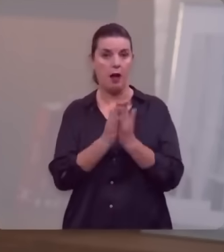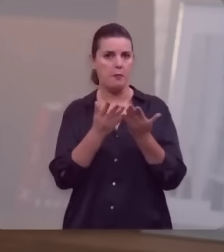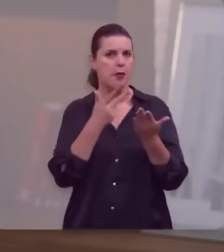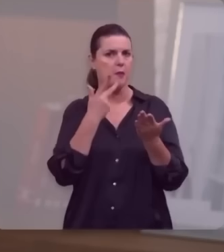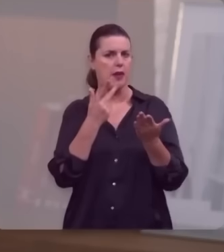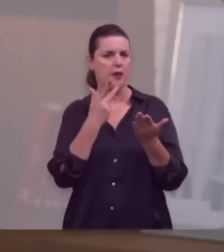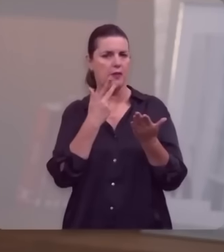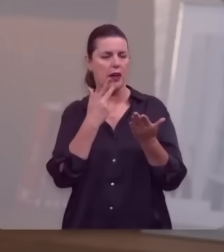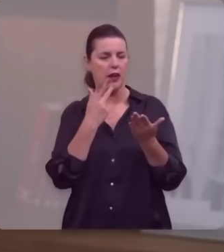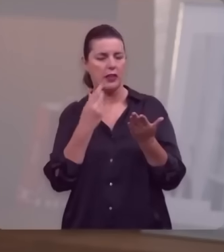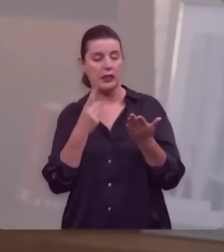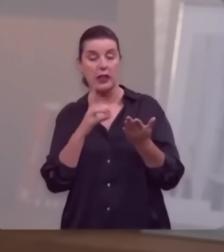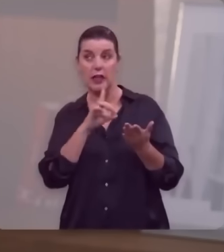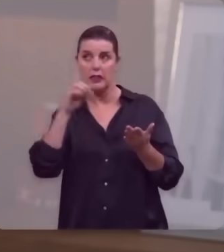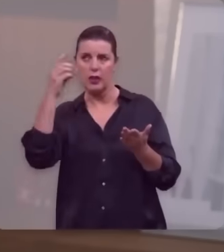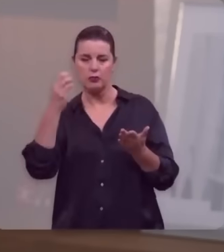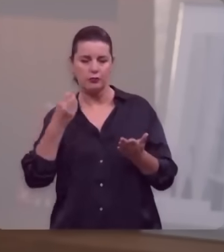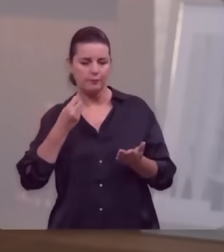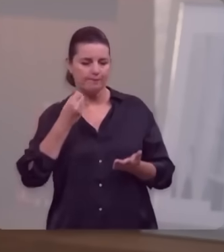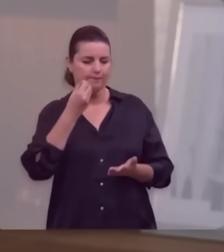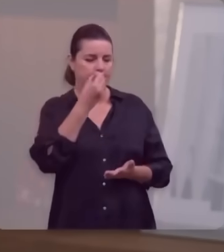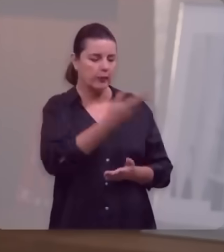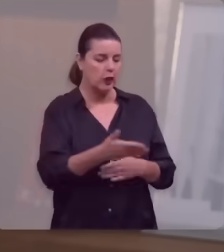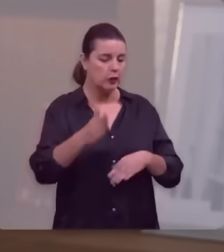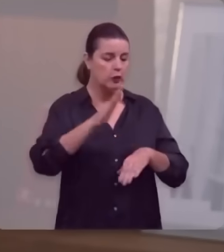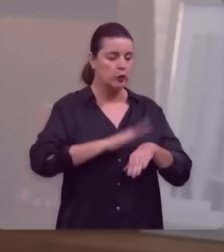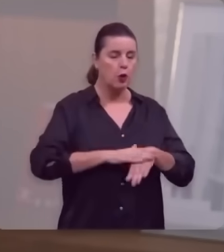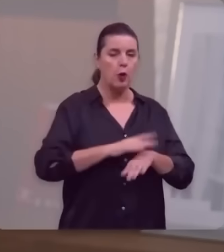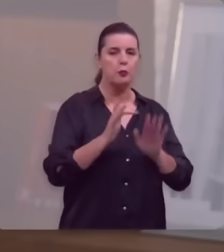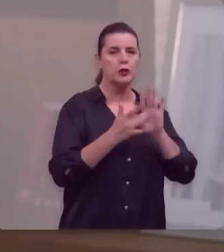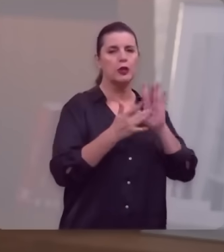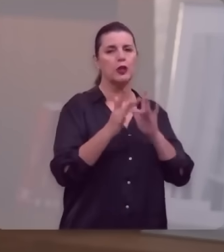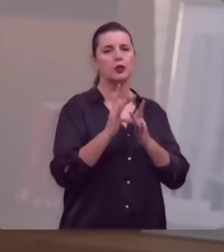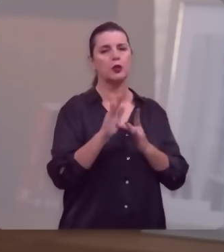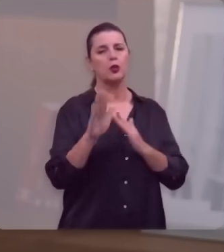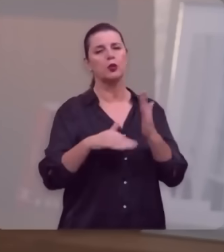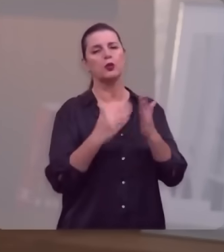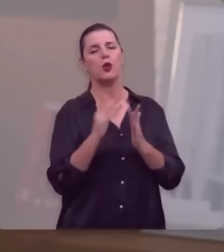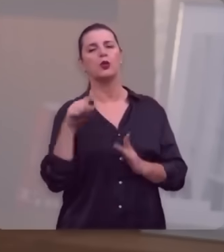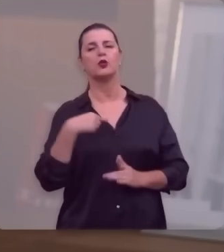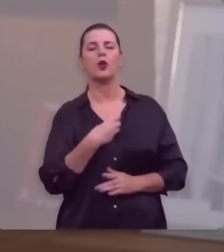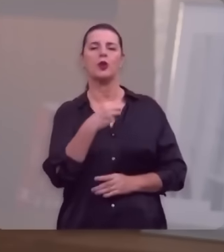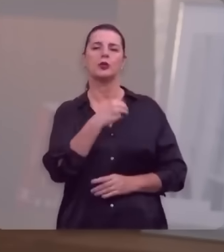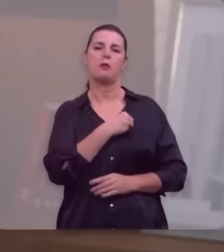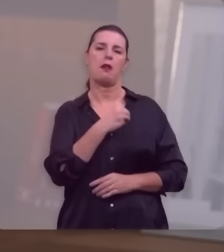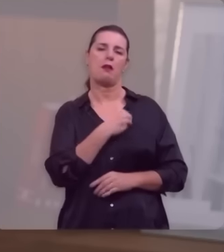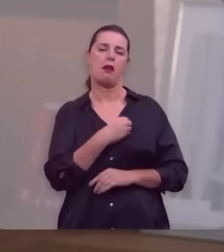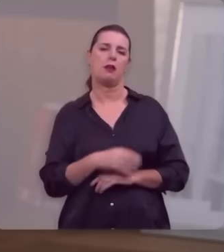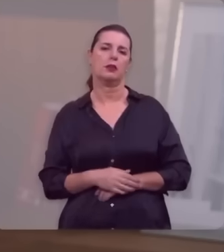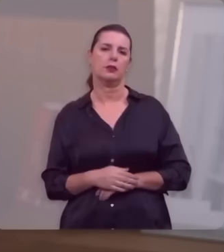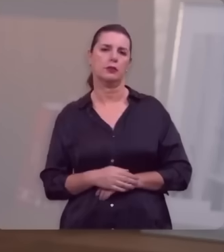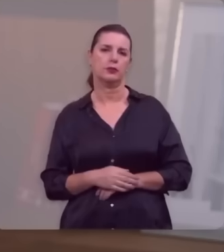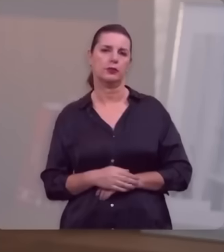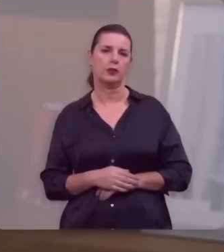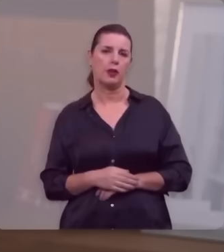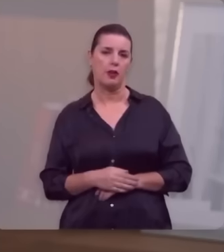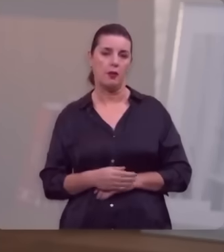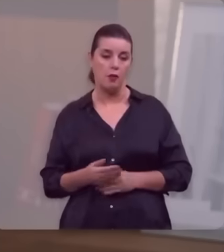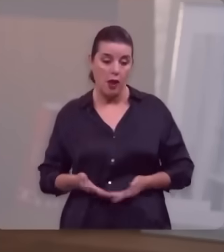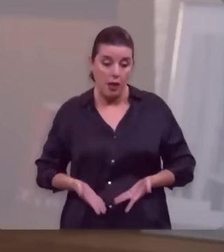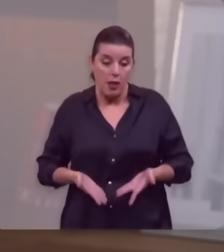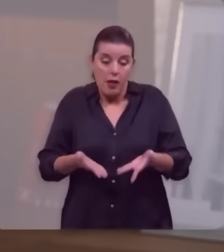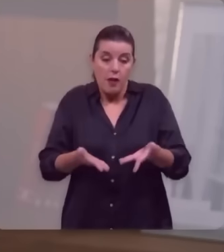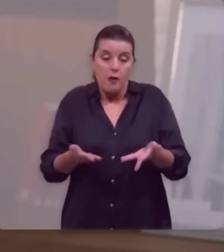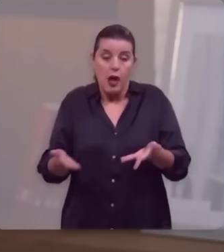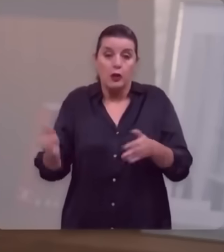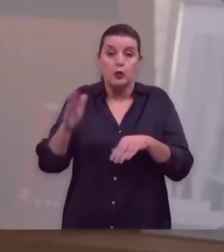Deus sobre ele a iniquidade de todos nós diz a escritura que ele foi levando sobre o seu